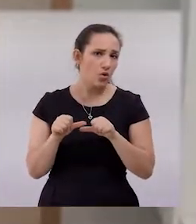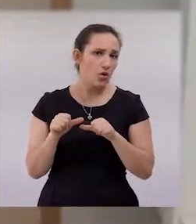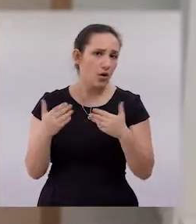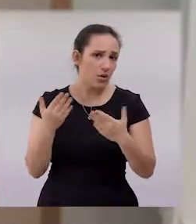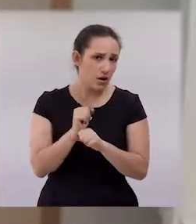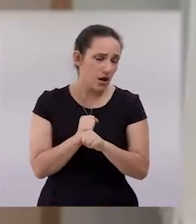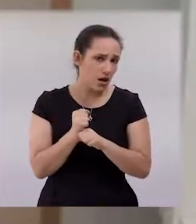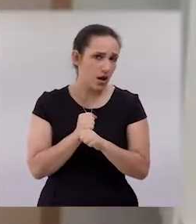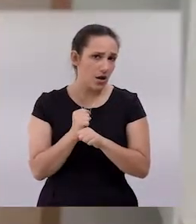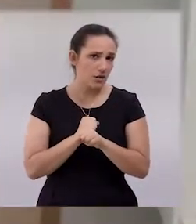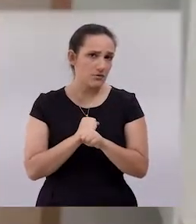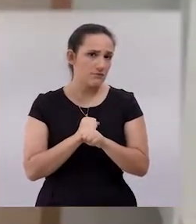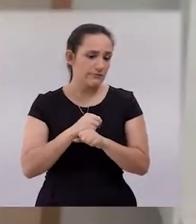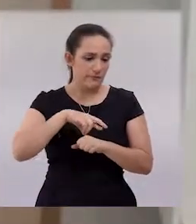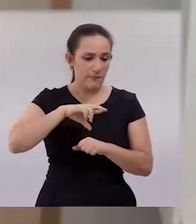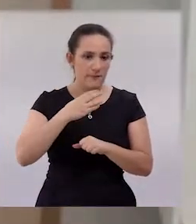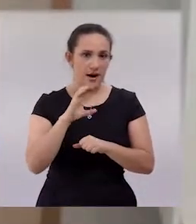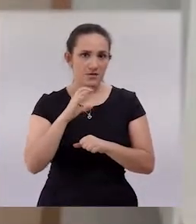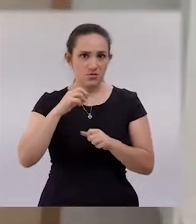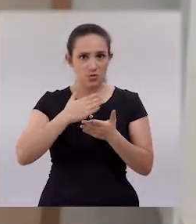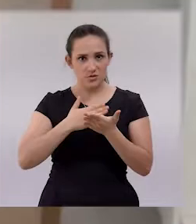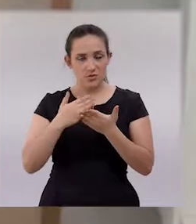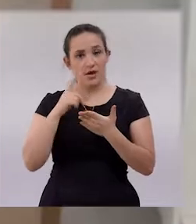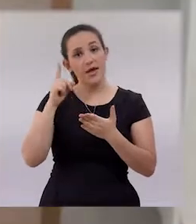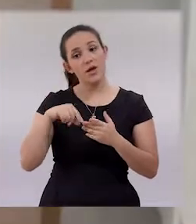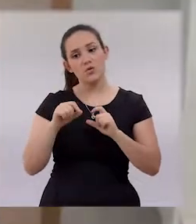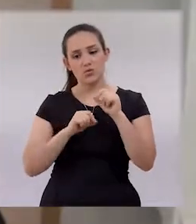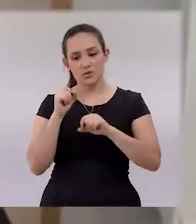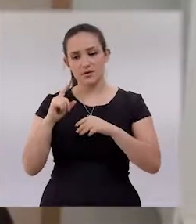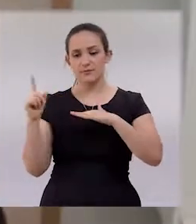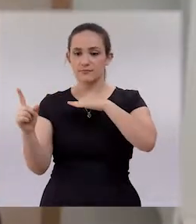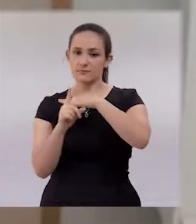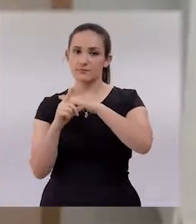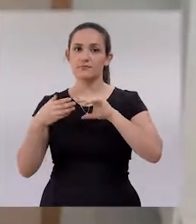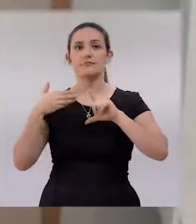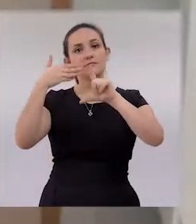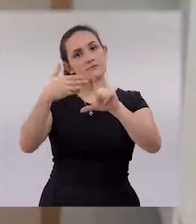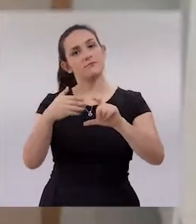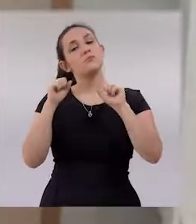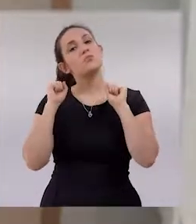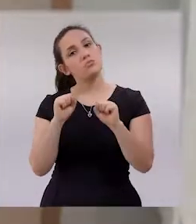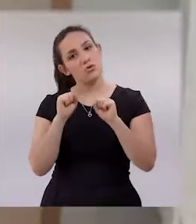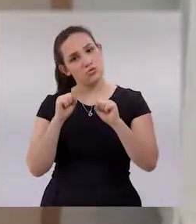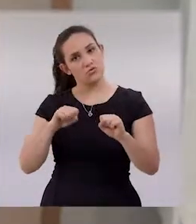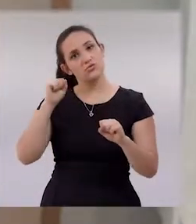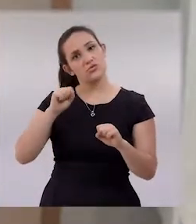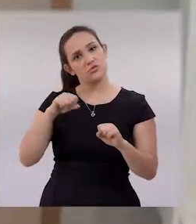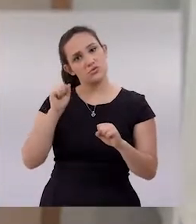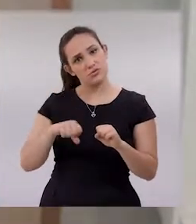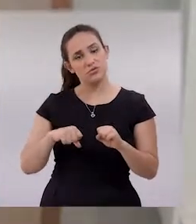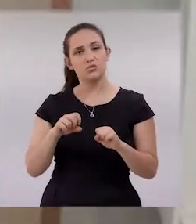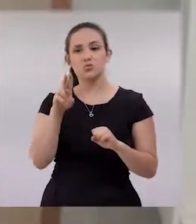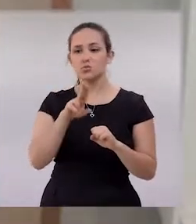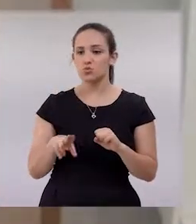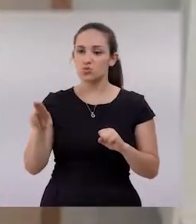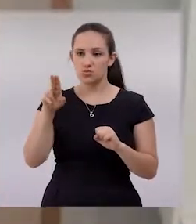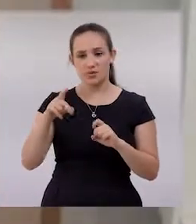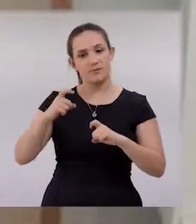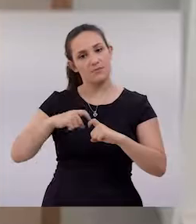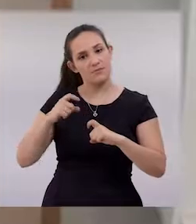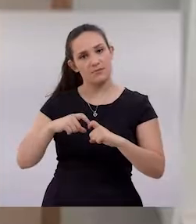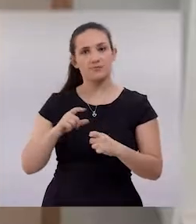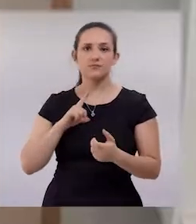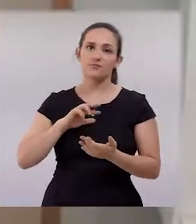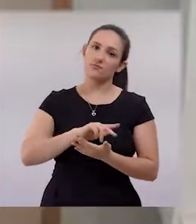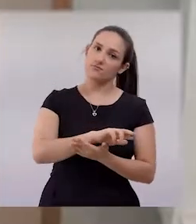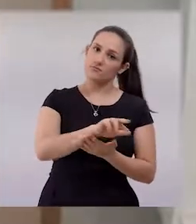março para cá foi justamente a apresentação da teleconsulta como uma forma de utilização